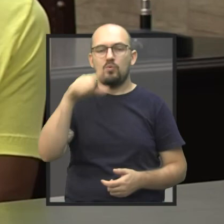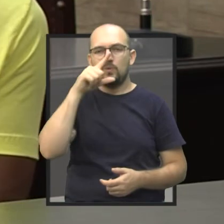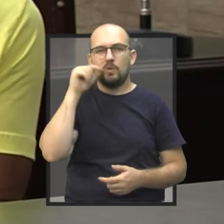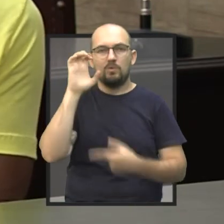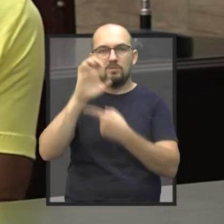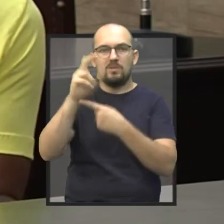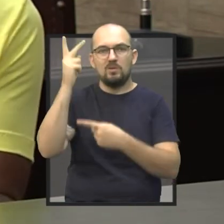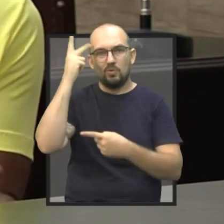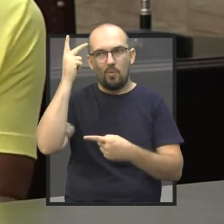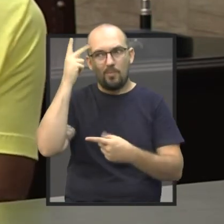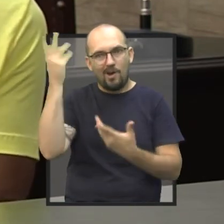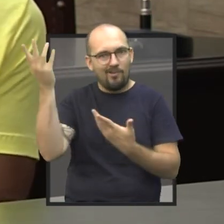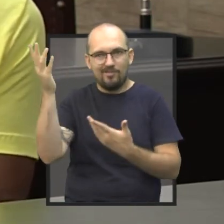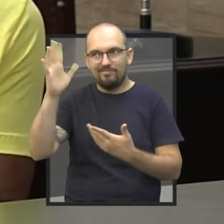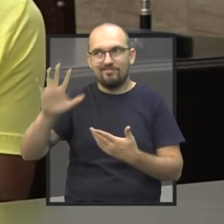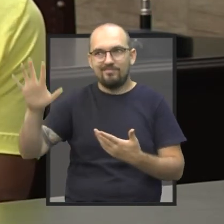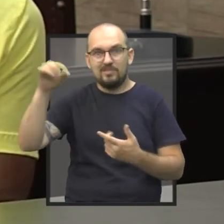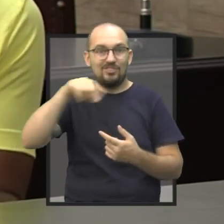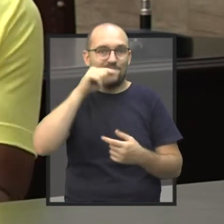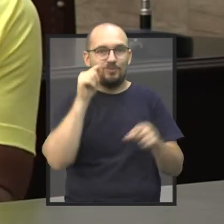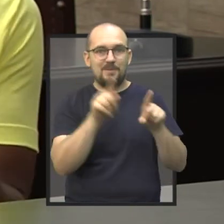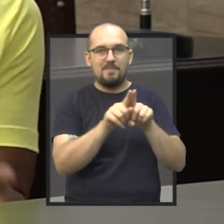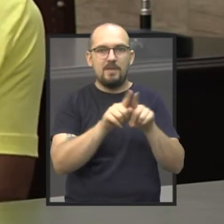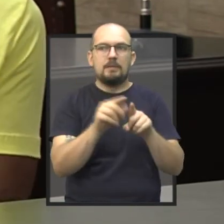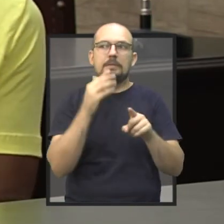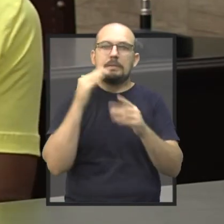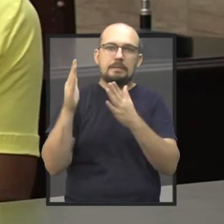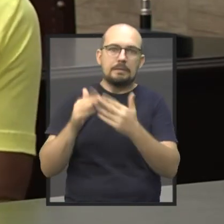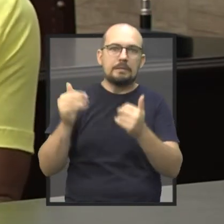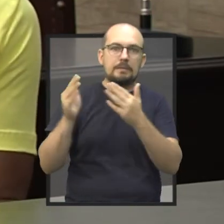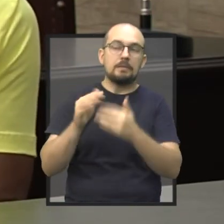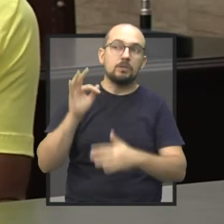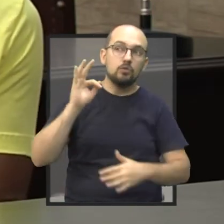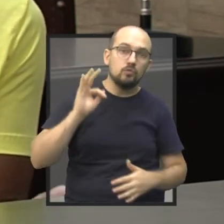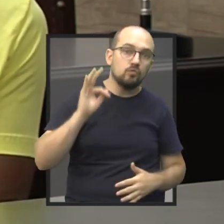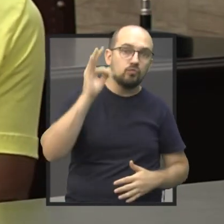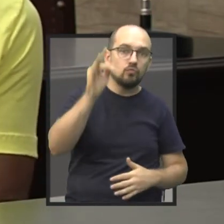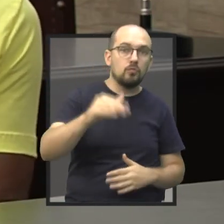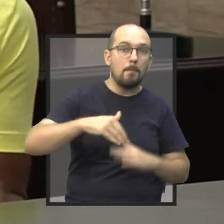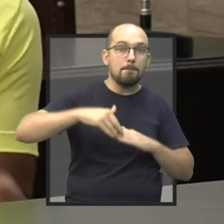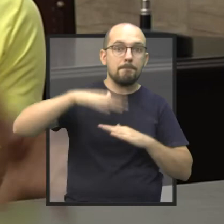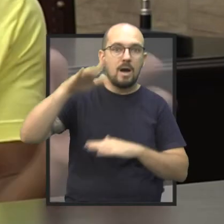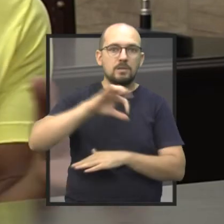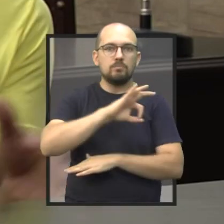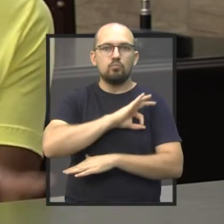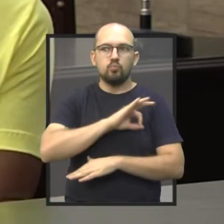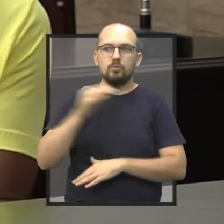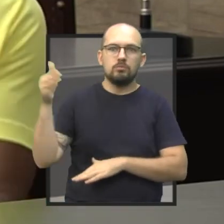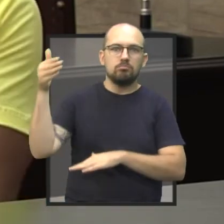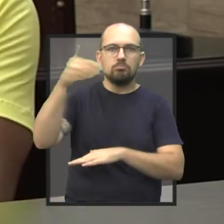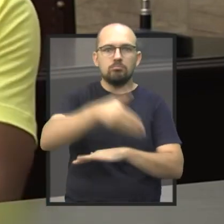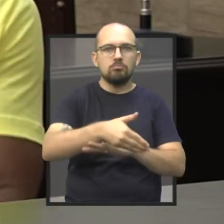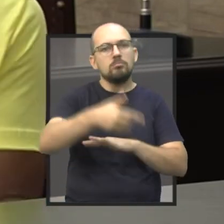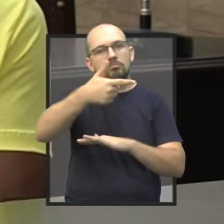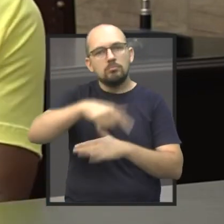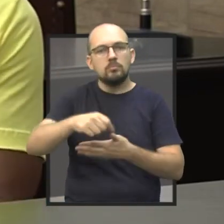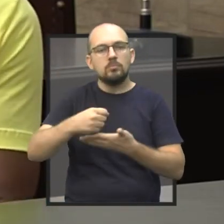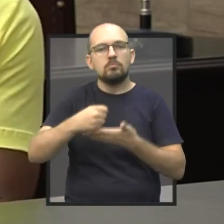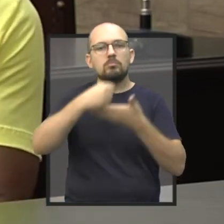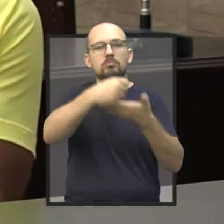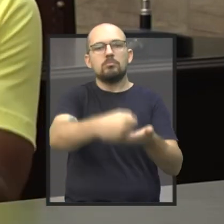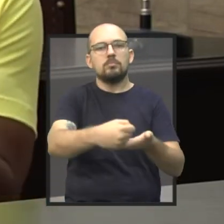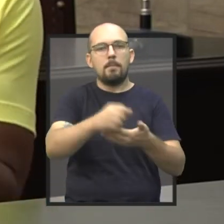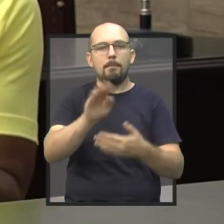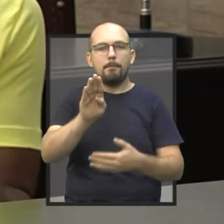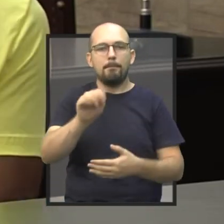no estado de São Paulo, e aqui em Jaú também tem. E está se pedindo, parece que para um futuro ter mais soldado que possa levar essa base novamente